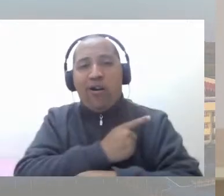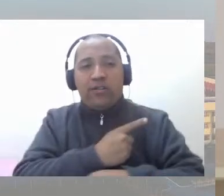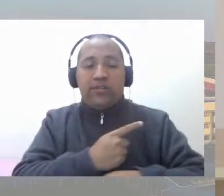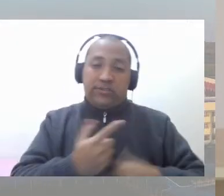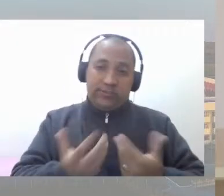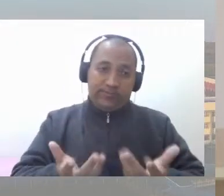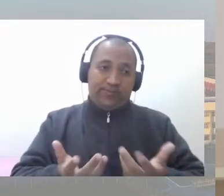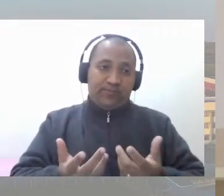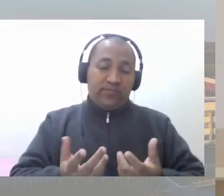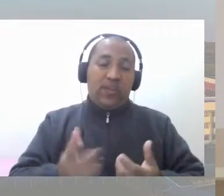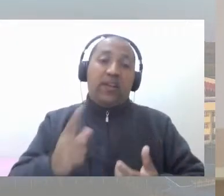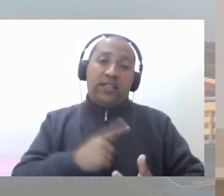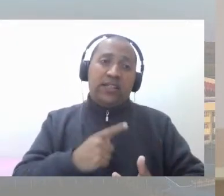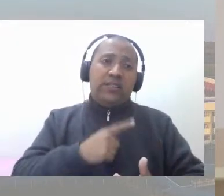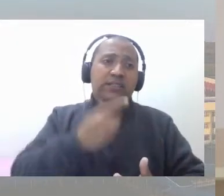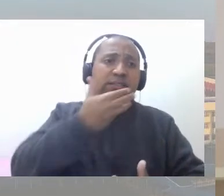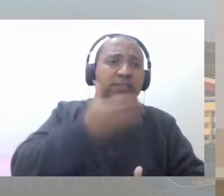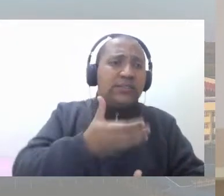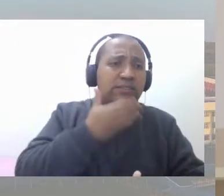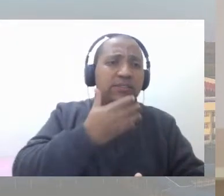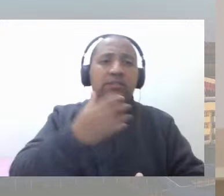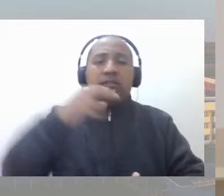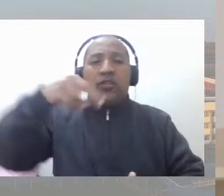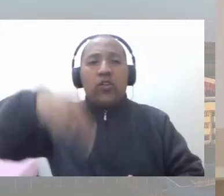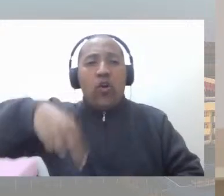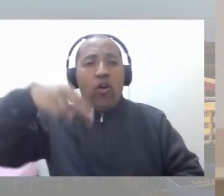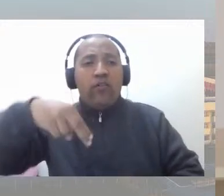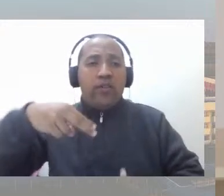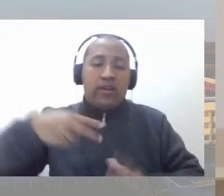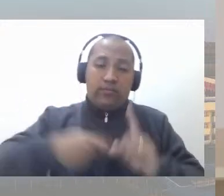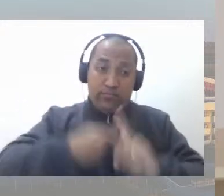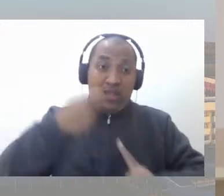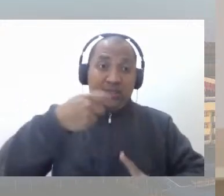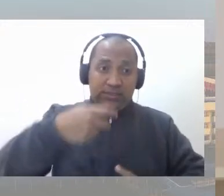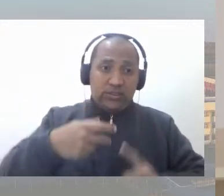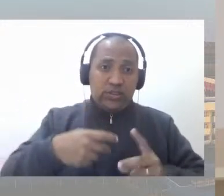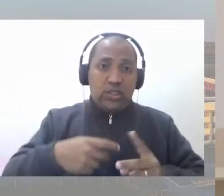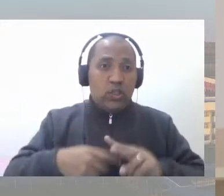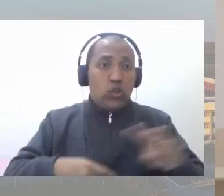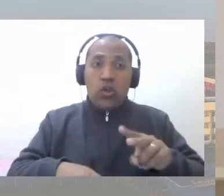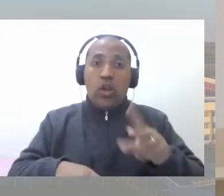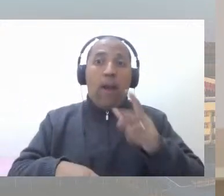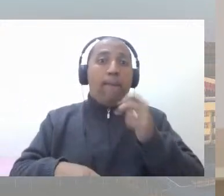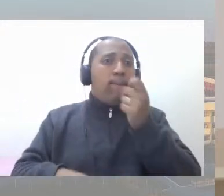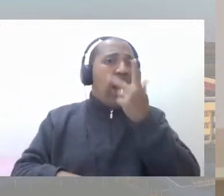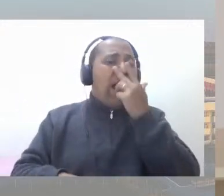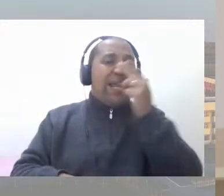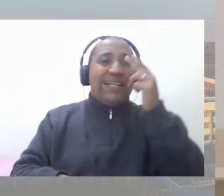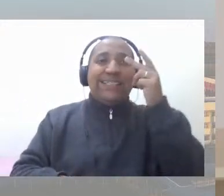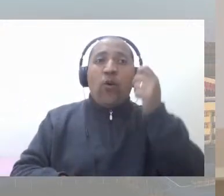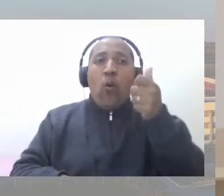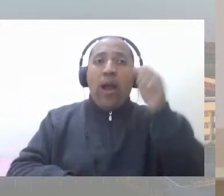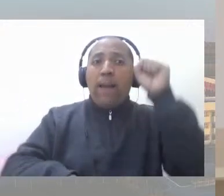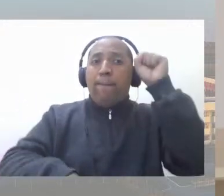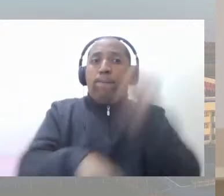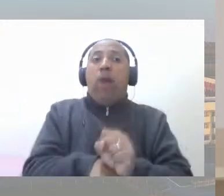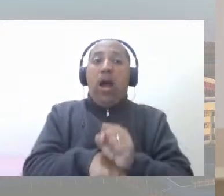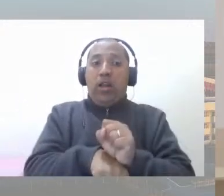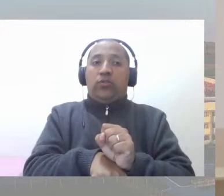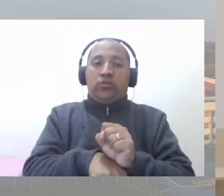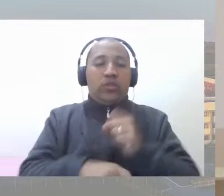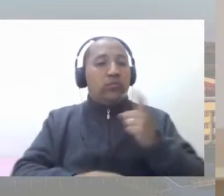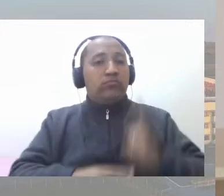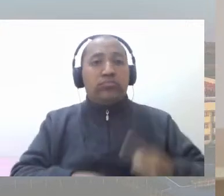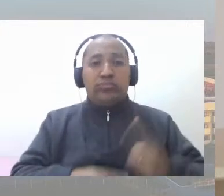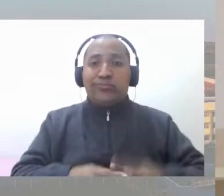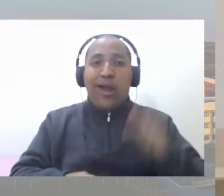culminando, né, com dezembro, ali novembro, praticamente a gente tendo que parar quase as atividades, né, em função da questão